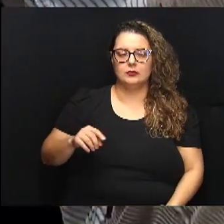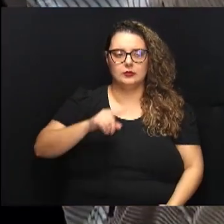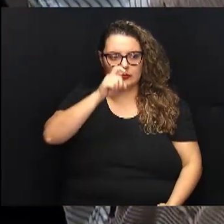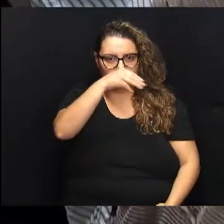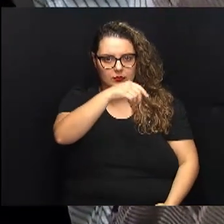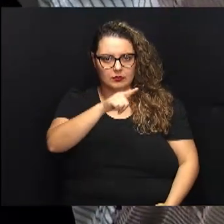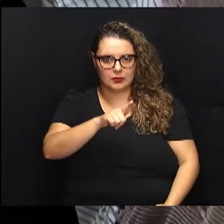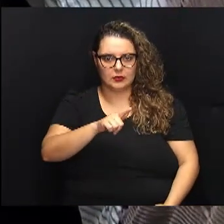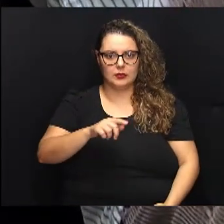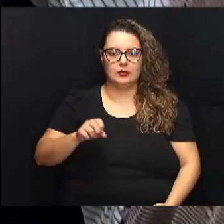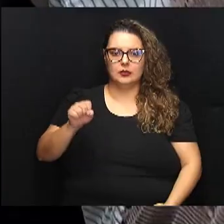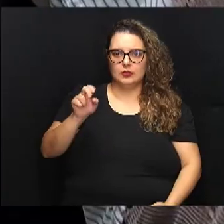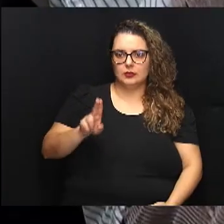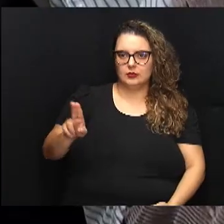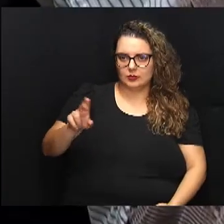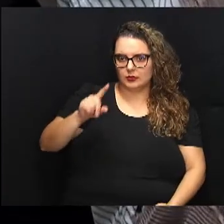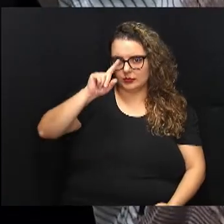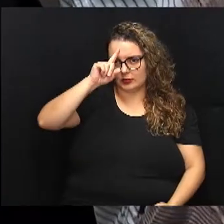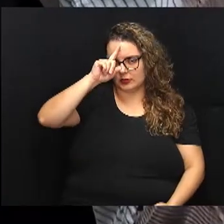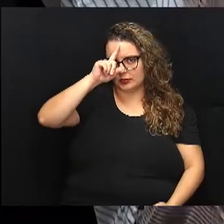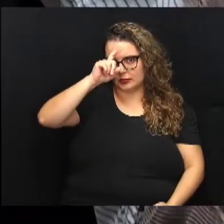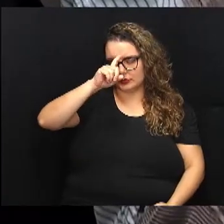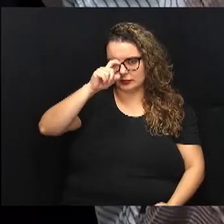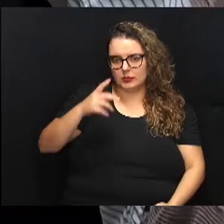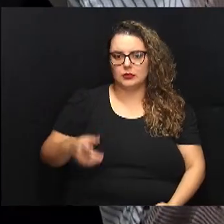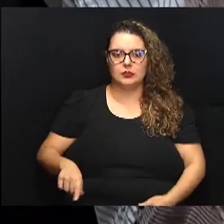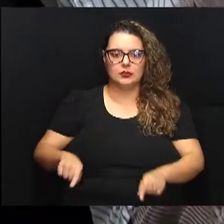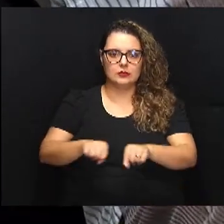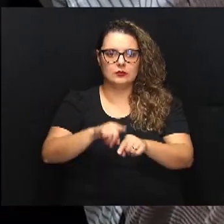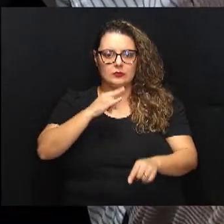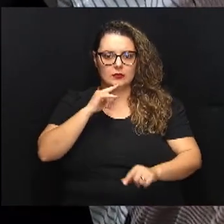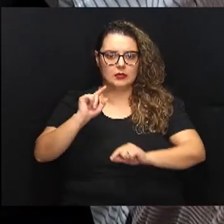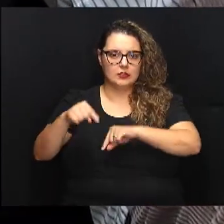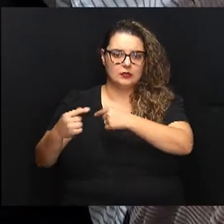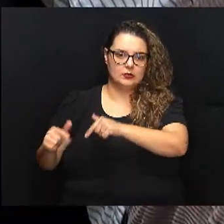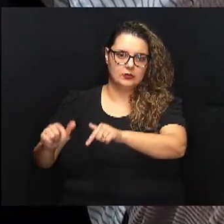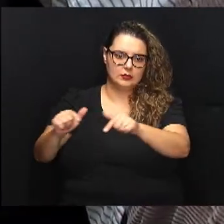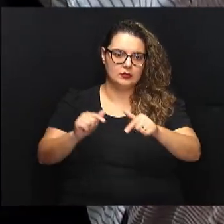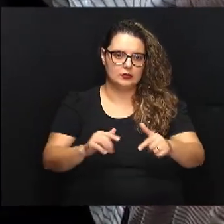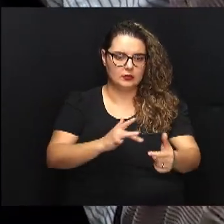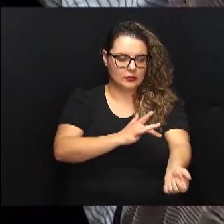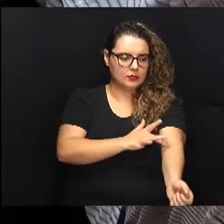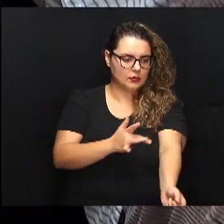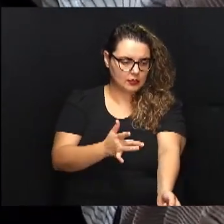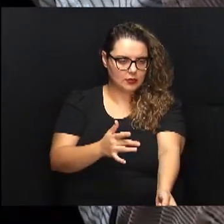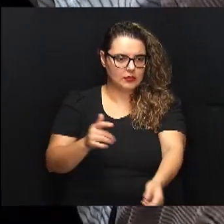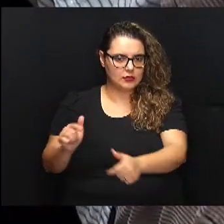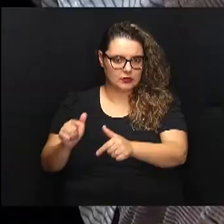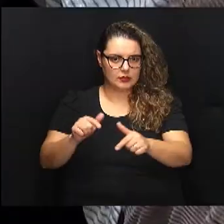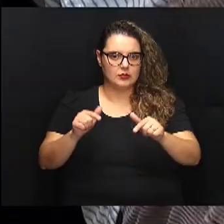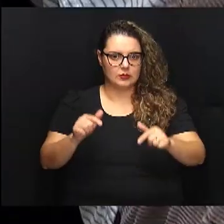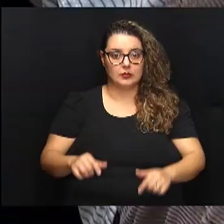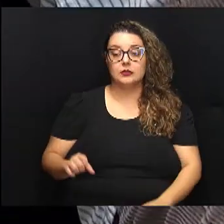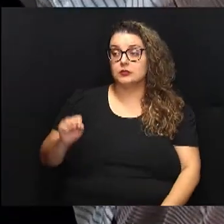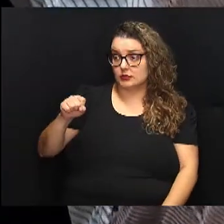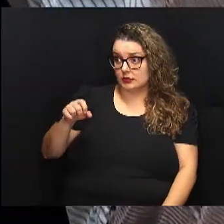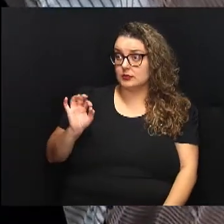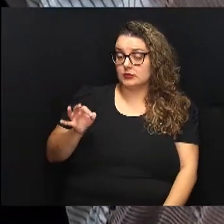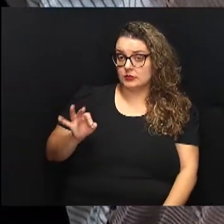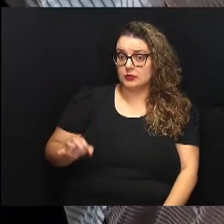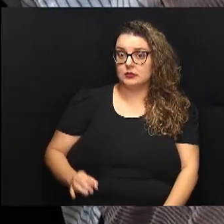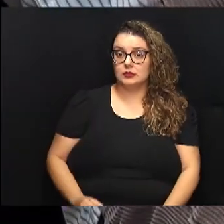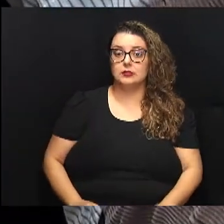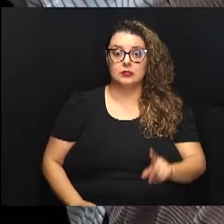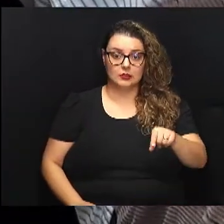no Hospital Estadual de Sumaré e em Piracicaba. Mas também existem outros tipos de coleta, que, além desses pontos físicos? Sim, com certeza. E essa,